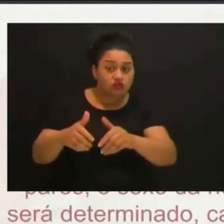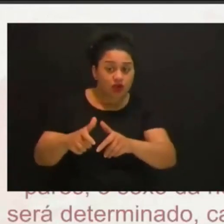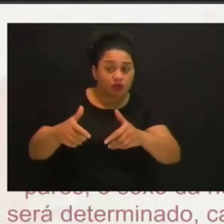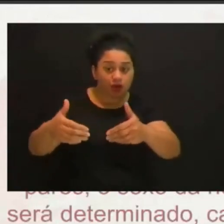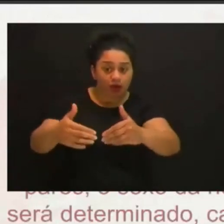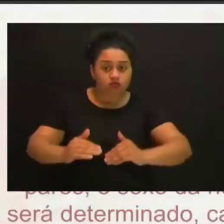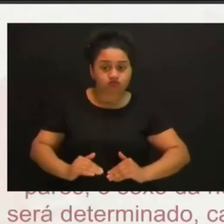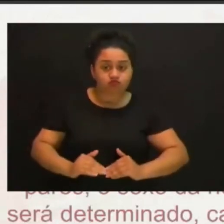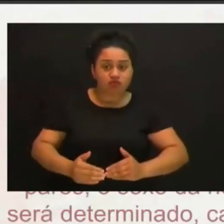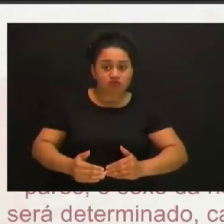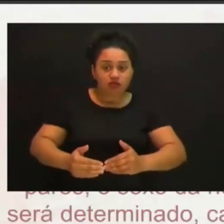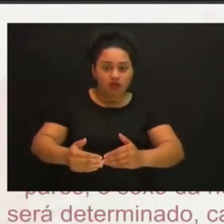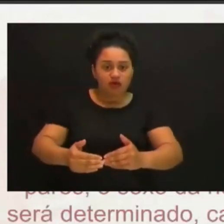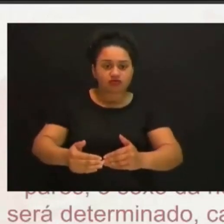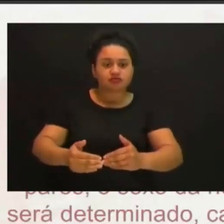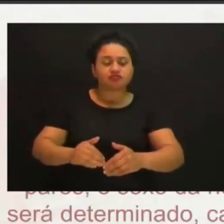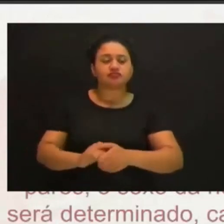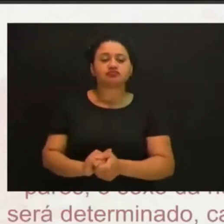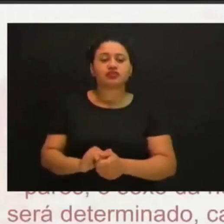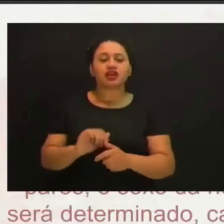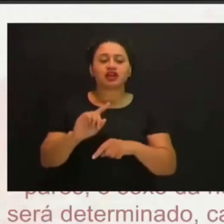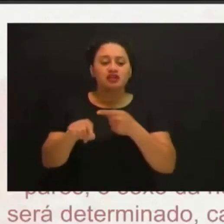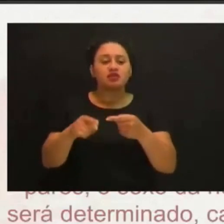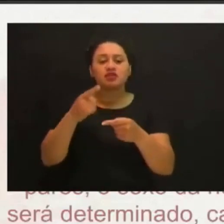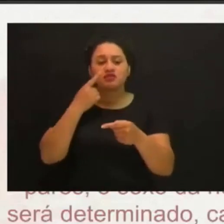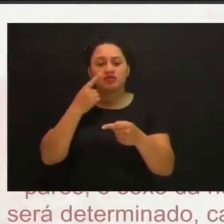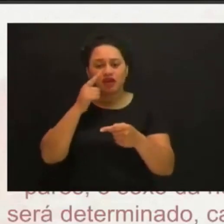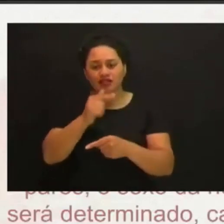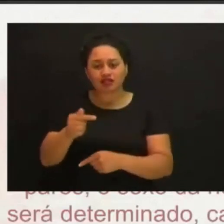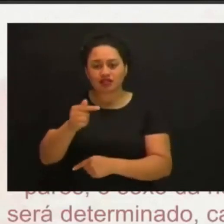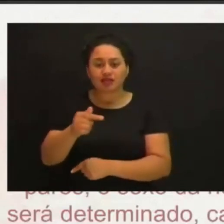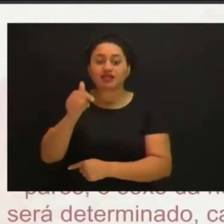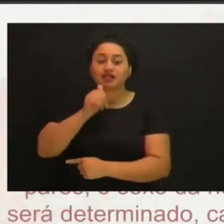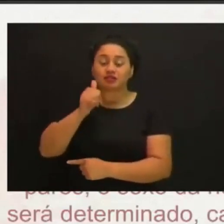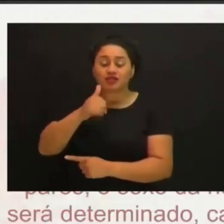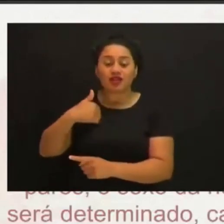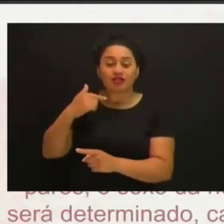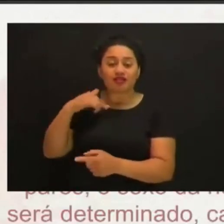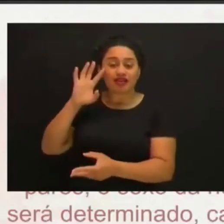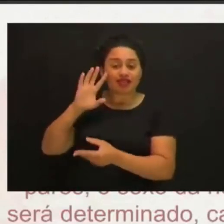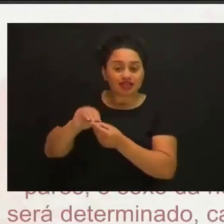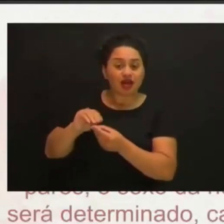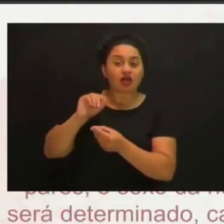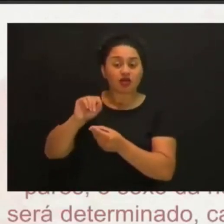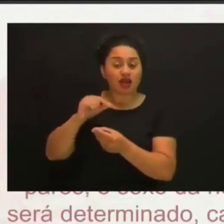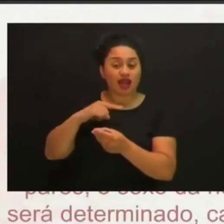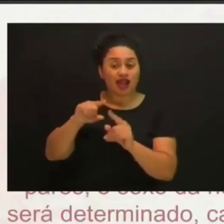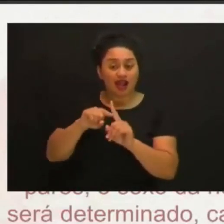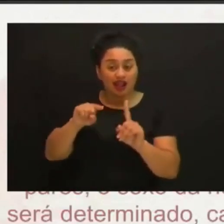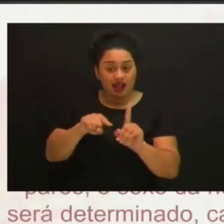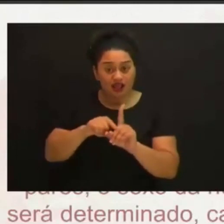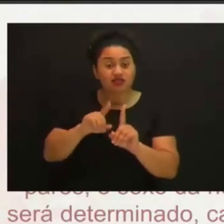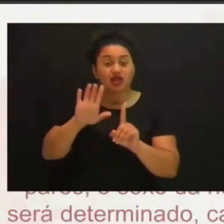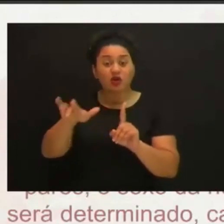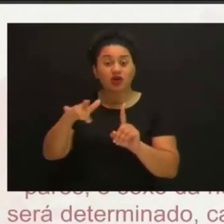vezes, eu vou passar mais para frente ali nas semanas, vocês vão ver que a mulher vai descobrir que o bebê que está grávida, muitas vezes quando essa